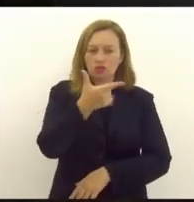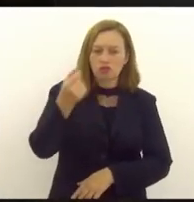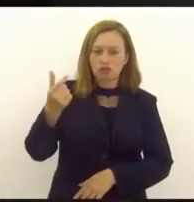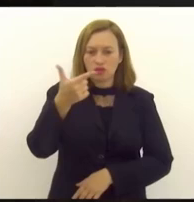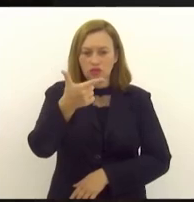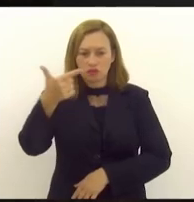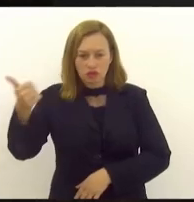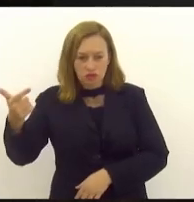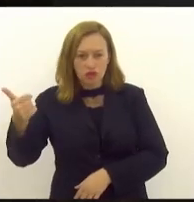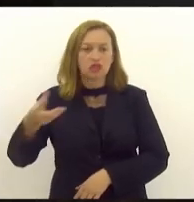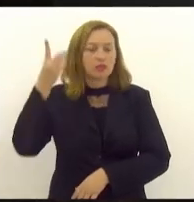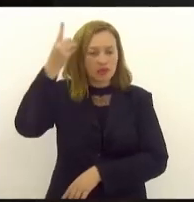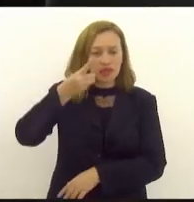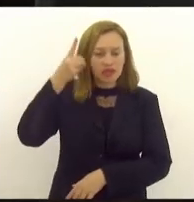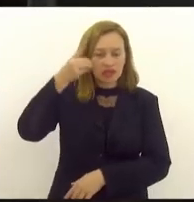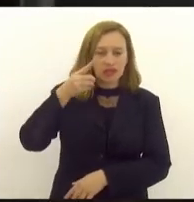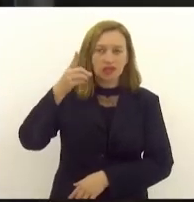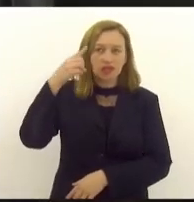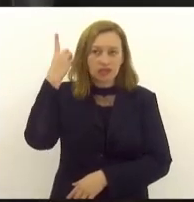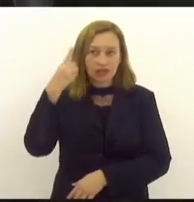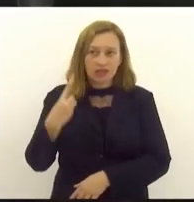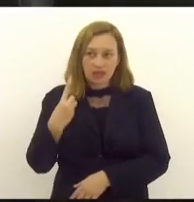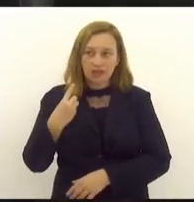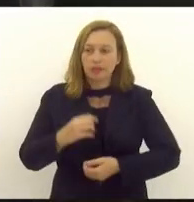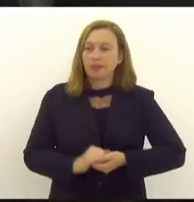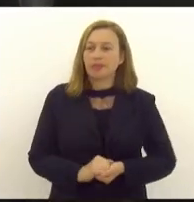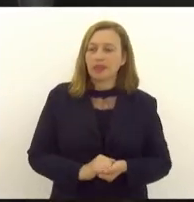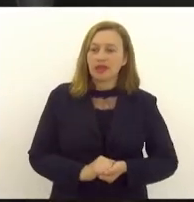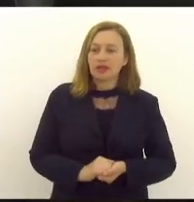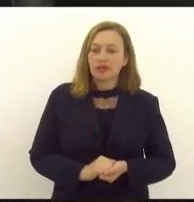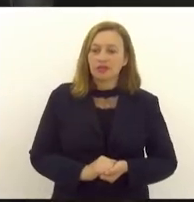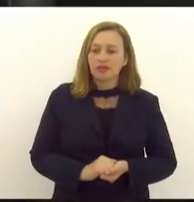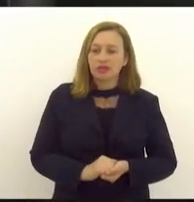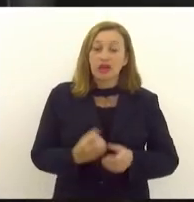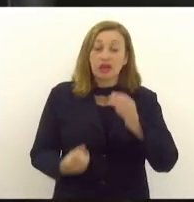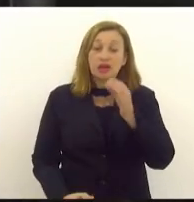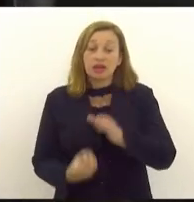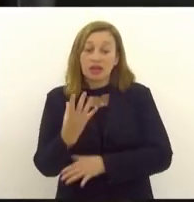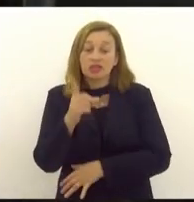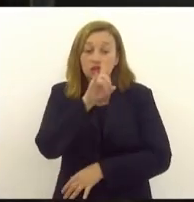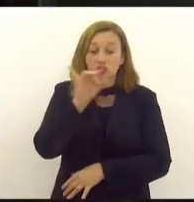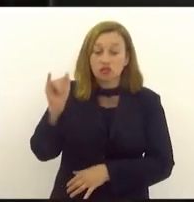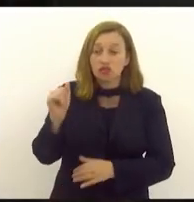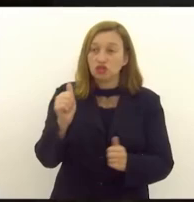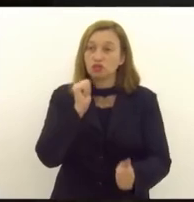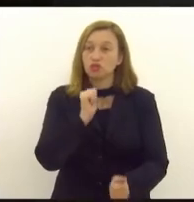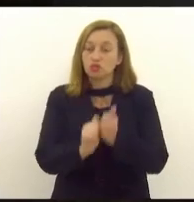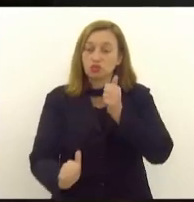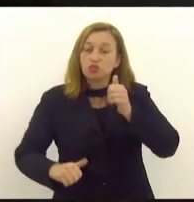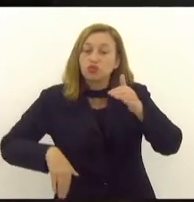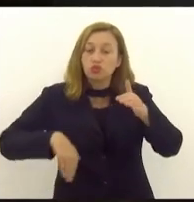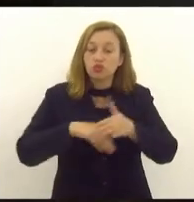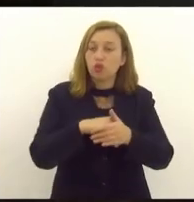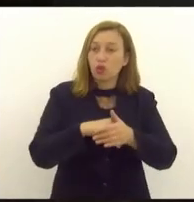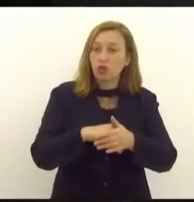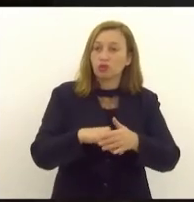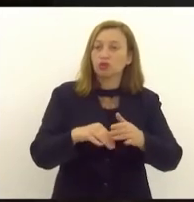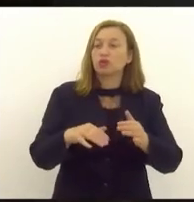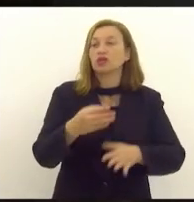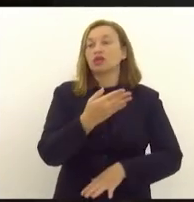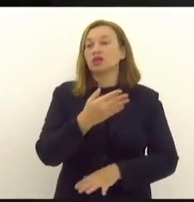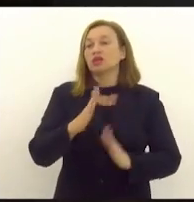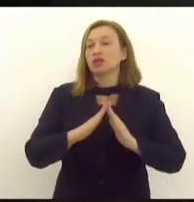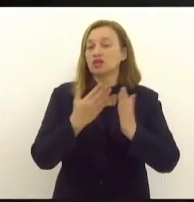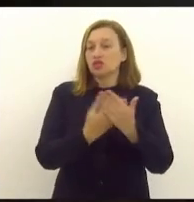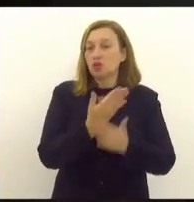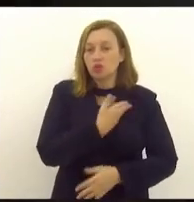2022 autoria do deputada Dani Monteiro que autoriza a criação do dia do esporte nas escolas da rede pública do Estado do